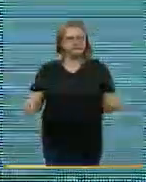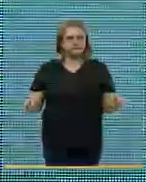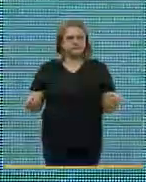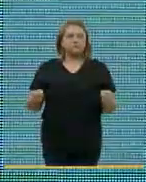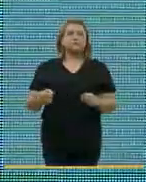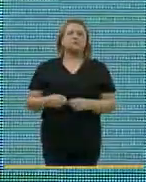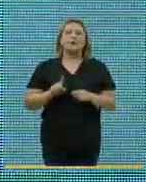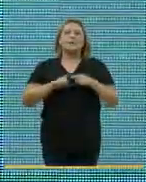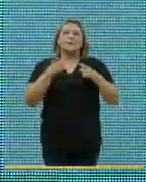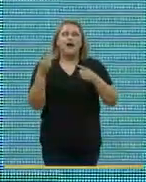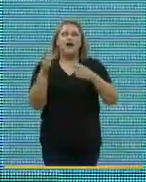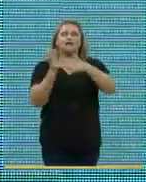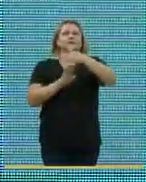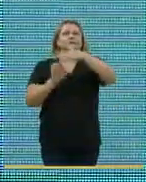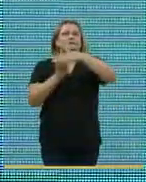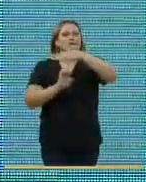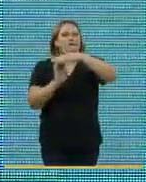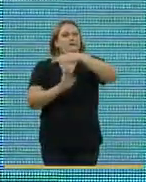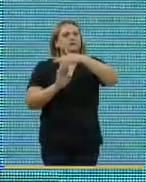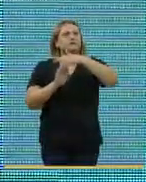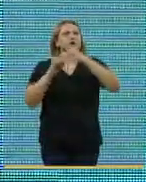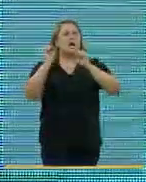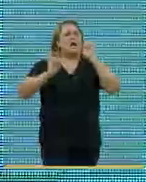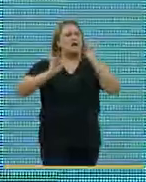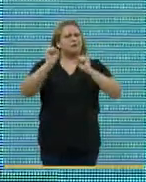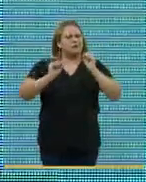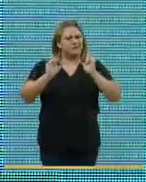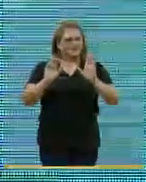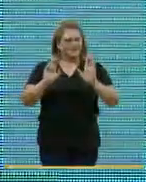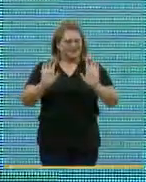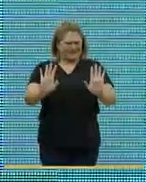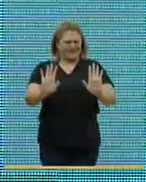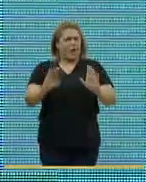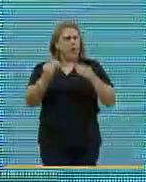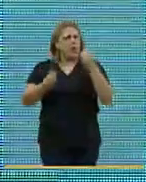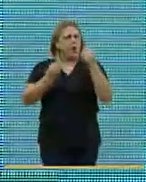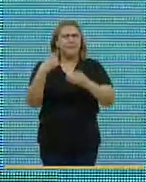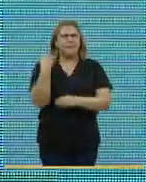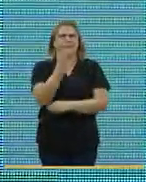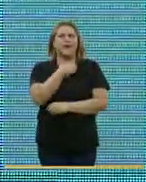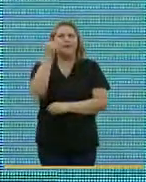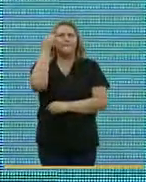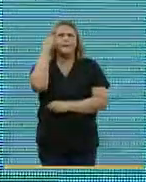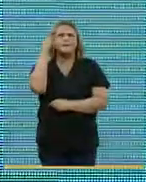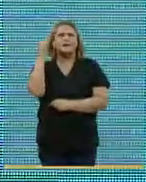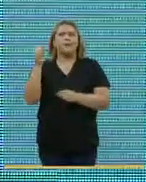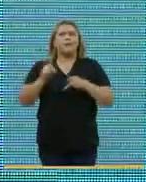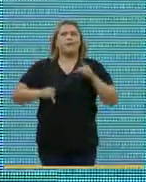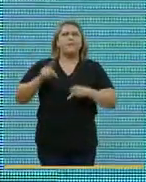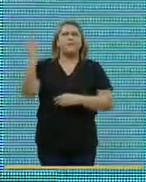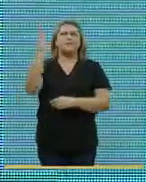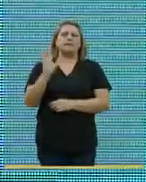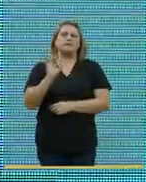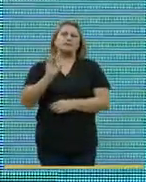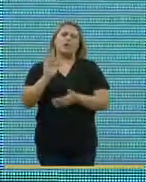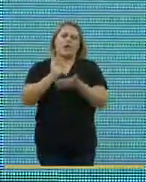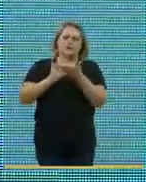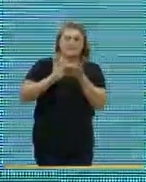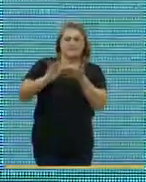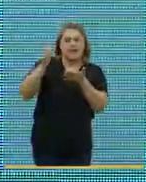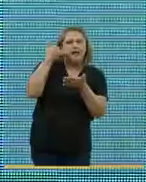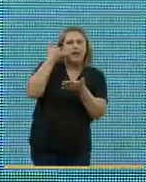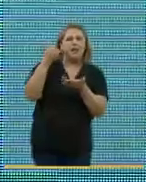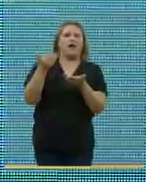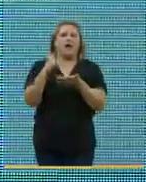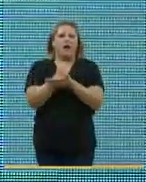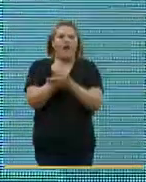consumo referido a um padrão de indústria nós queremos celular moderno o meio de diagnóstico modernos remédios modernos e o brasil devastou